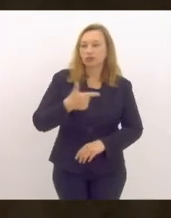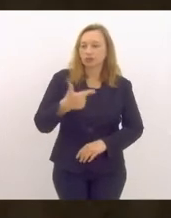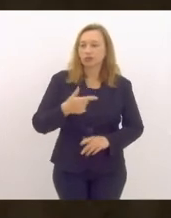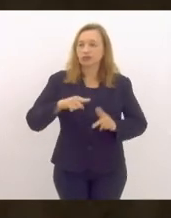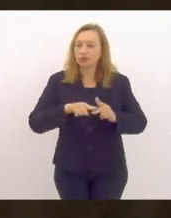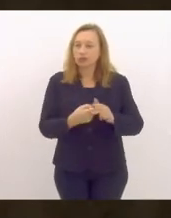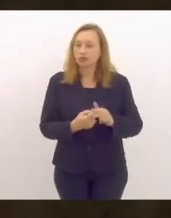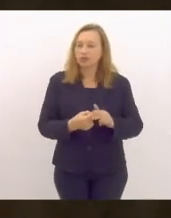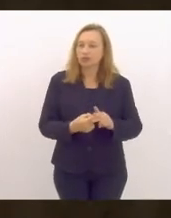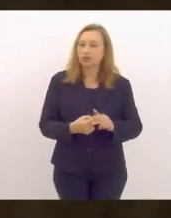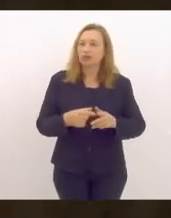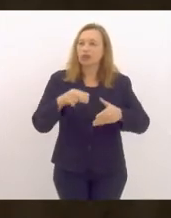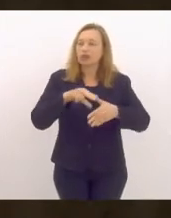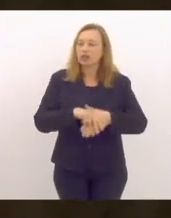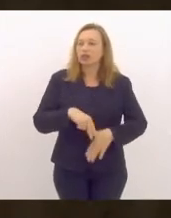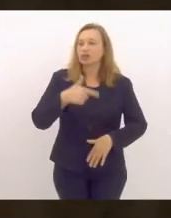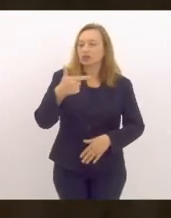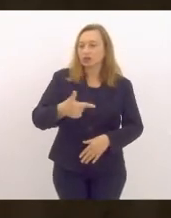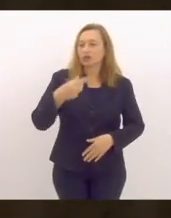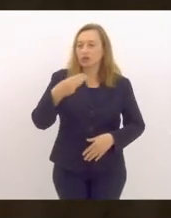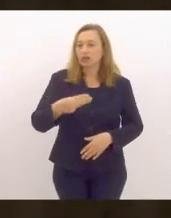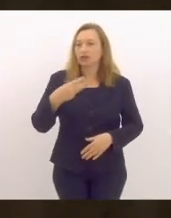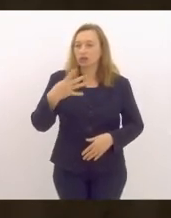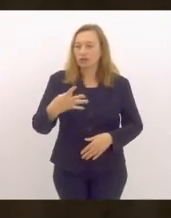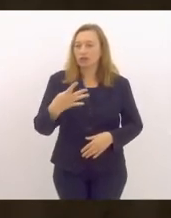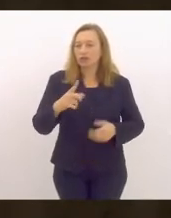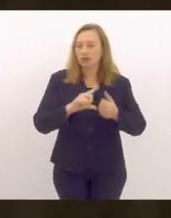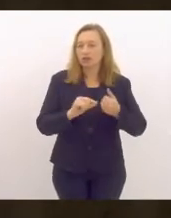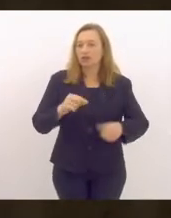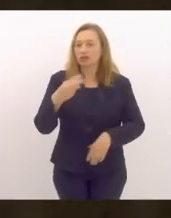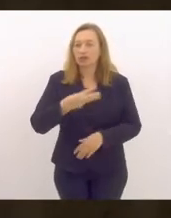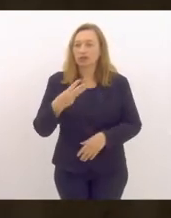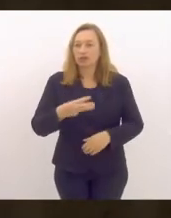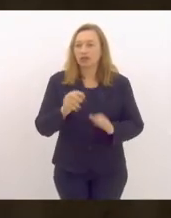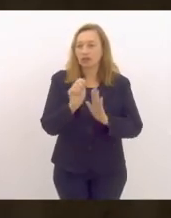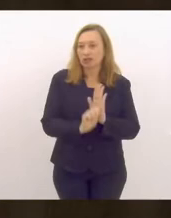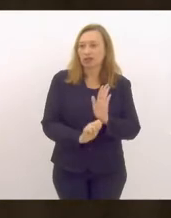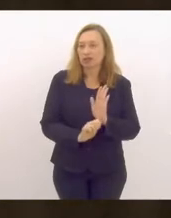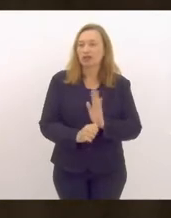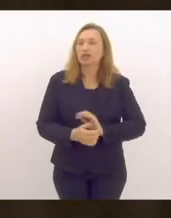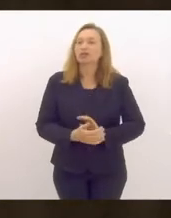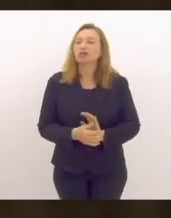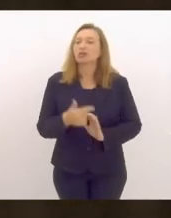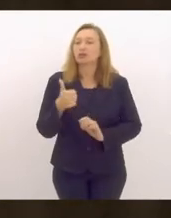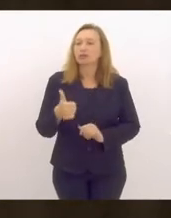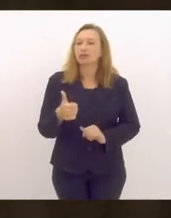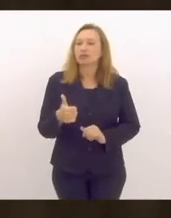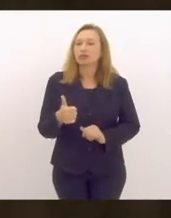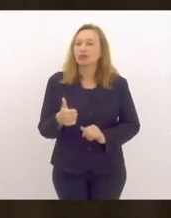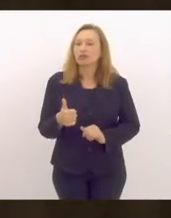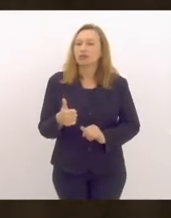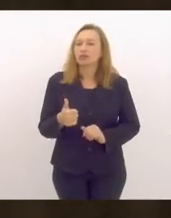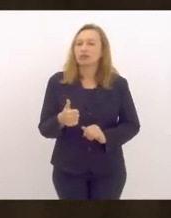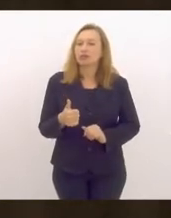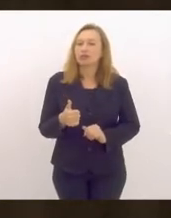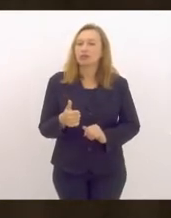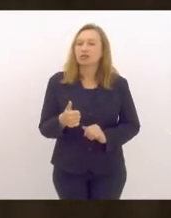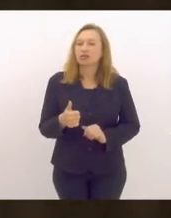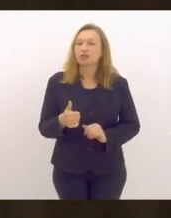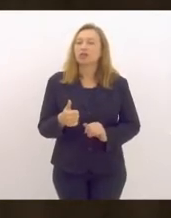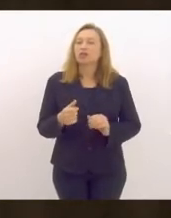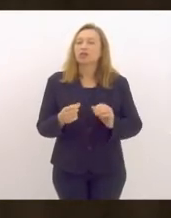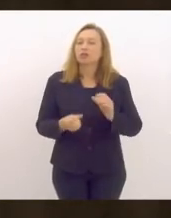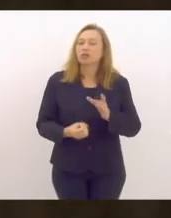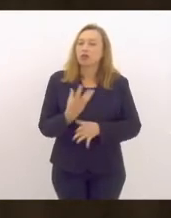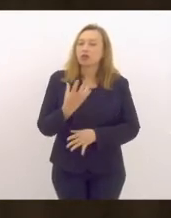Modificam os incisos 1, 2 e 4 do artigo 3º com a seguinte redação. Artigo 3º, 1. Garantir que a atividade de produção